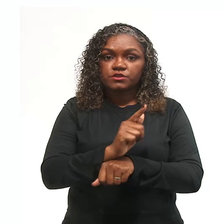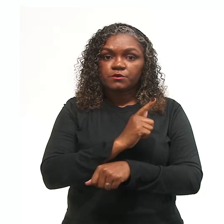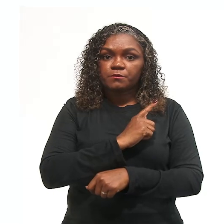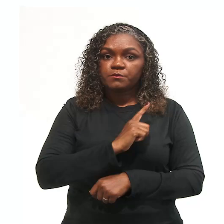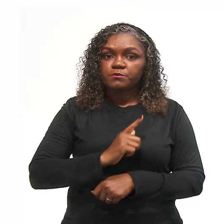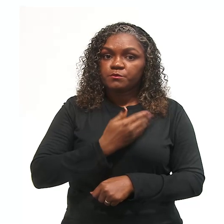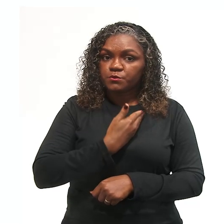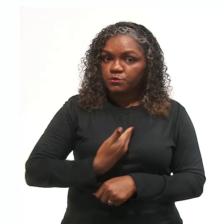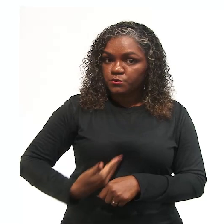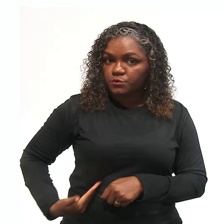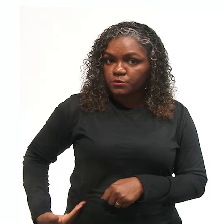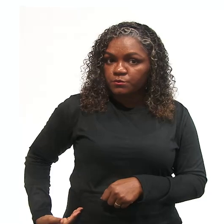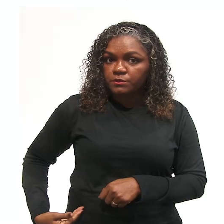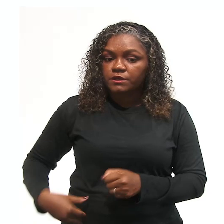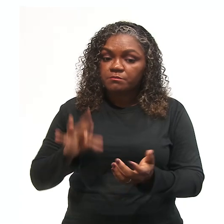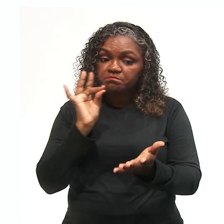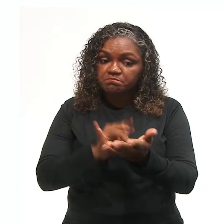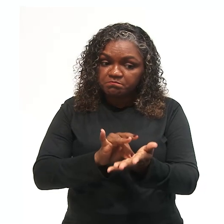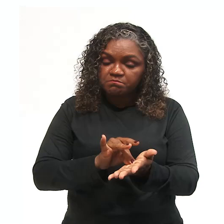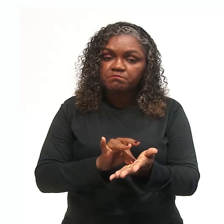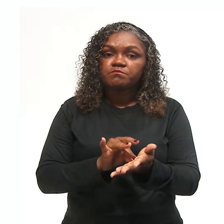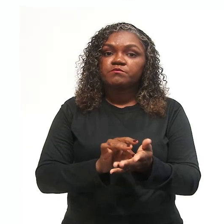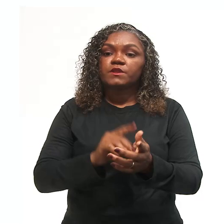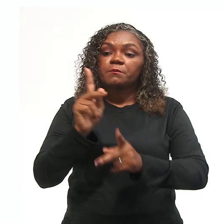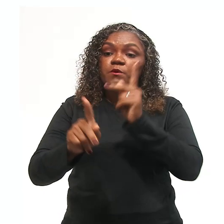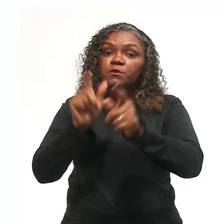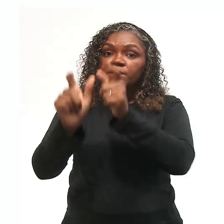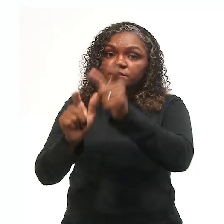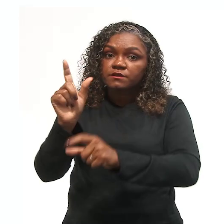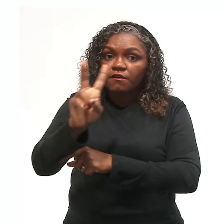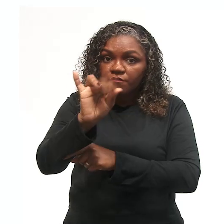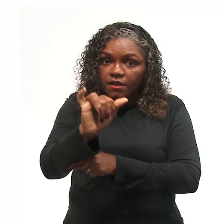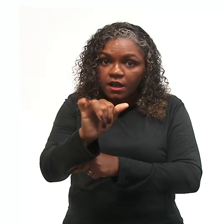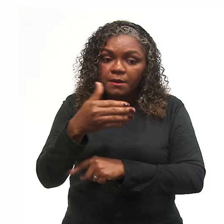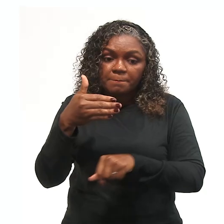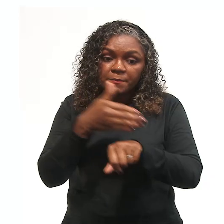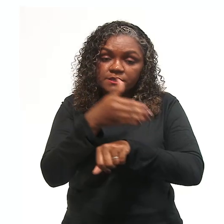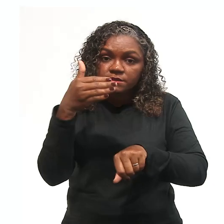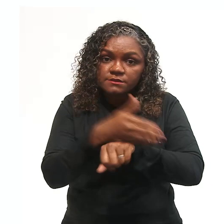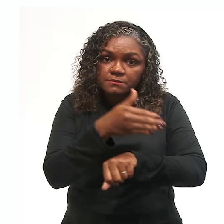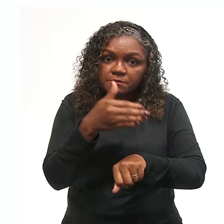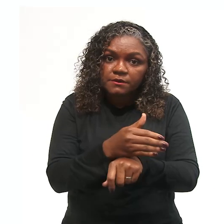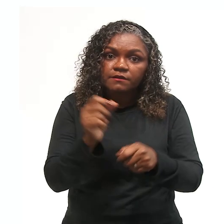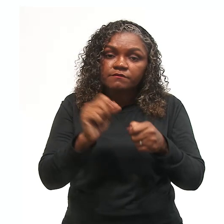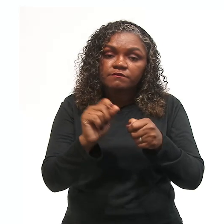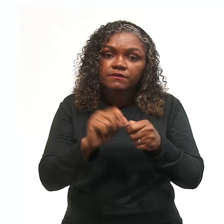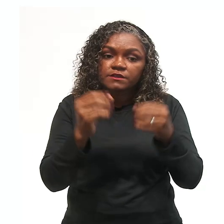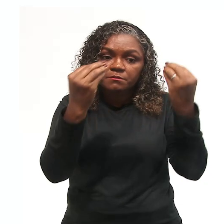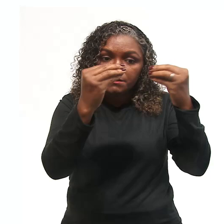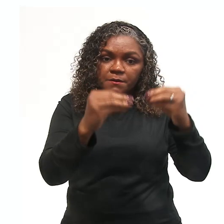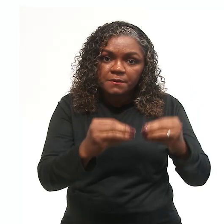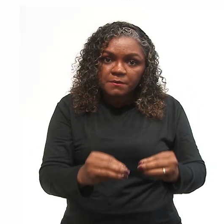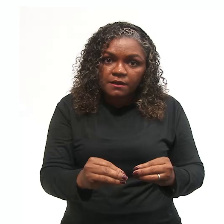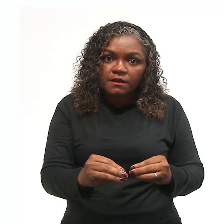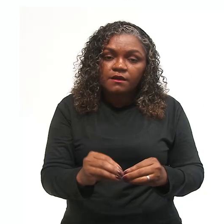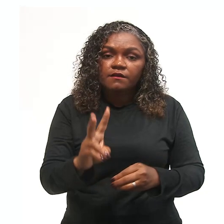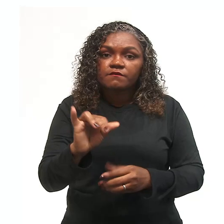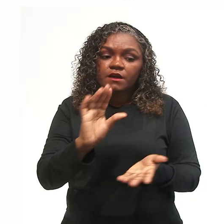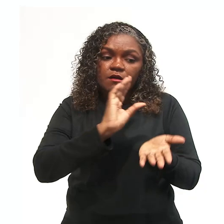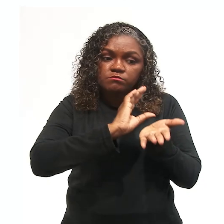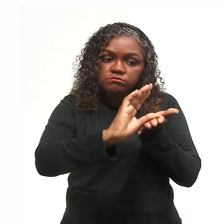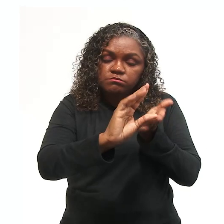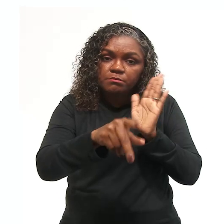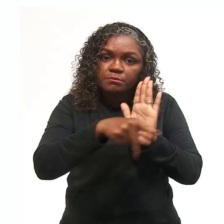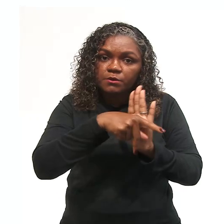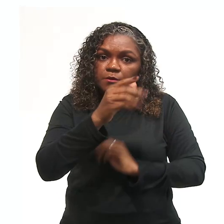tem como premissa que a participação real da população no processo de elaboração e alocação dos recursos públicos, né,